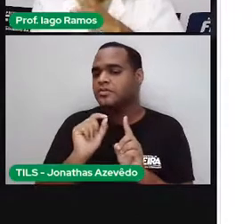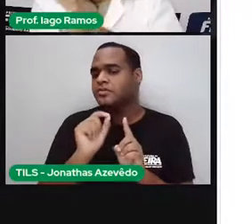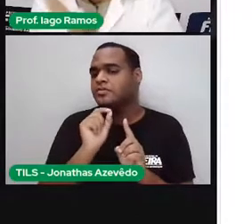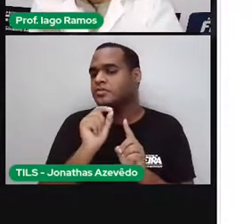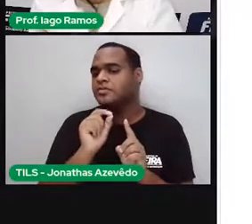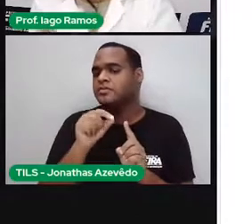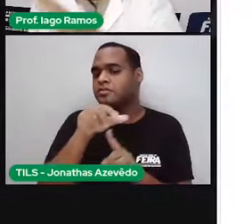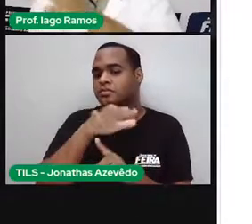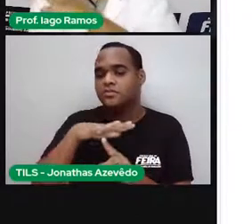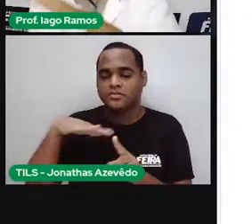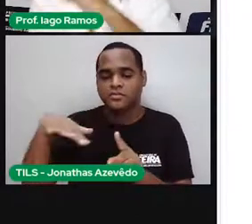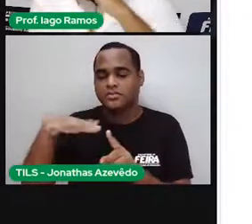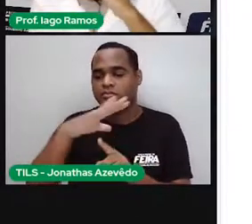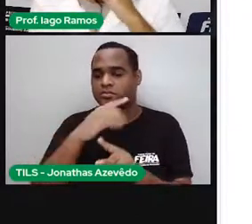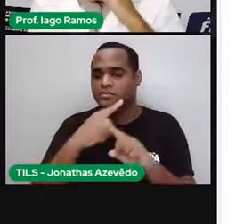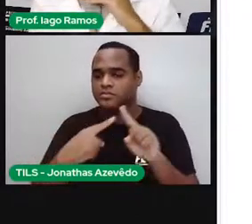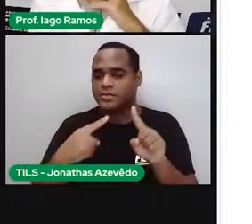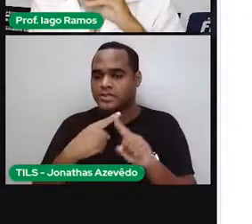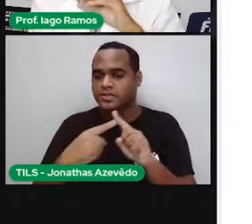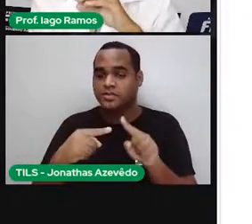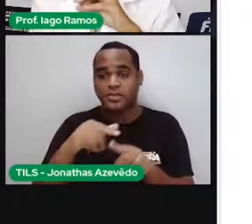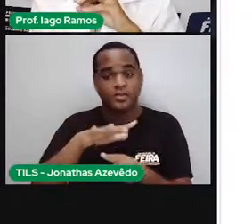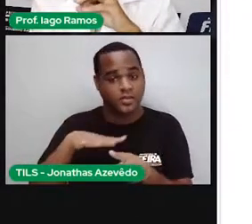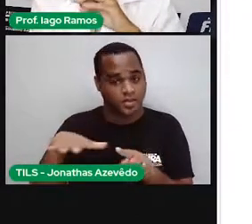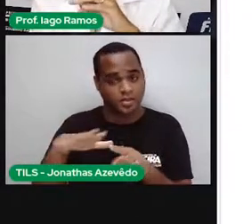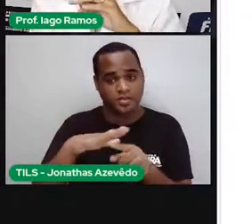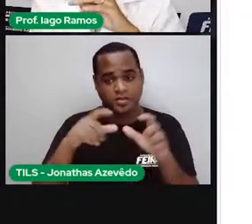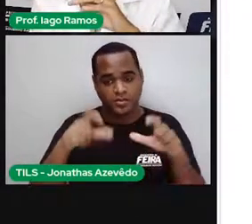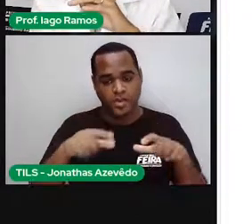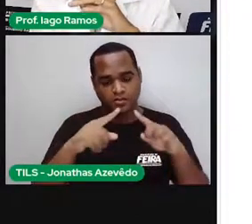da área do retângulo